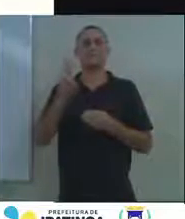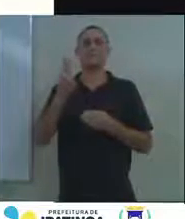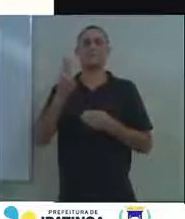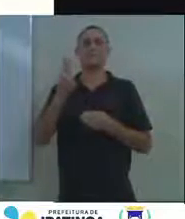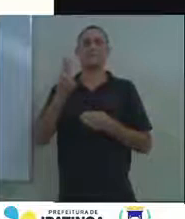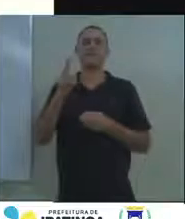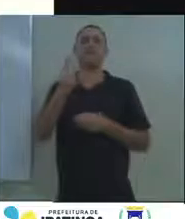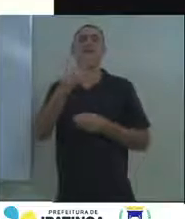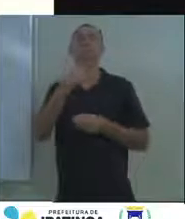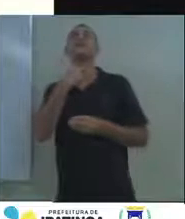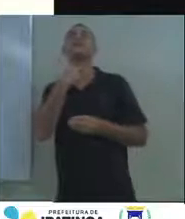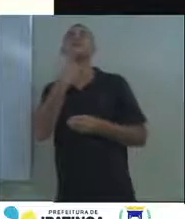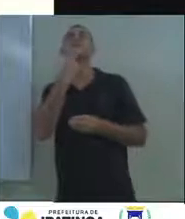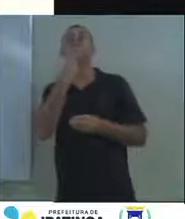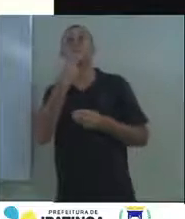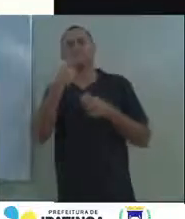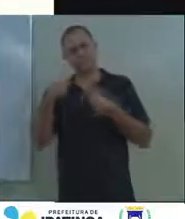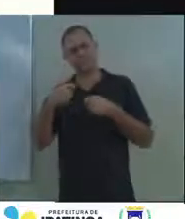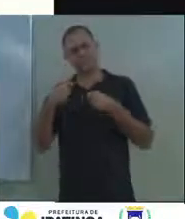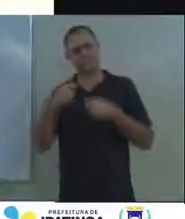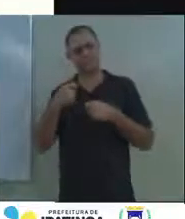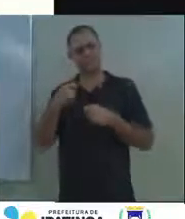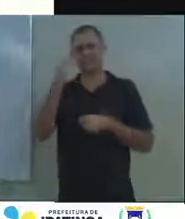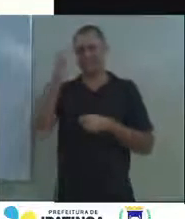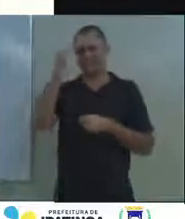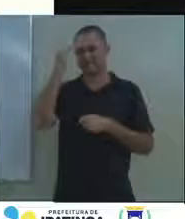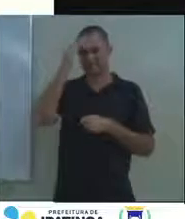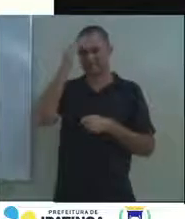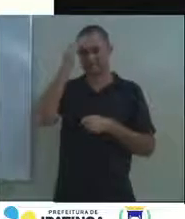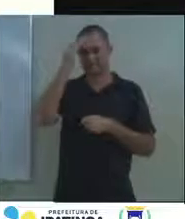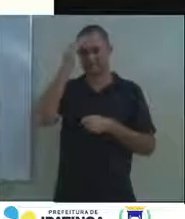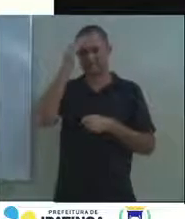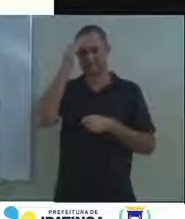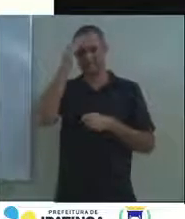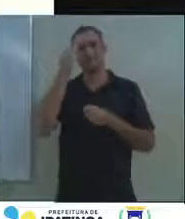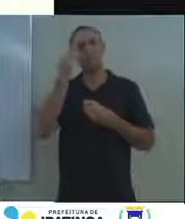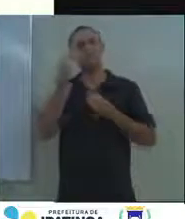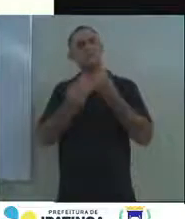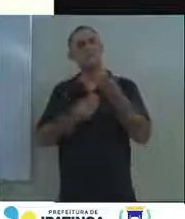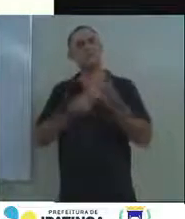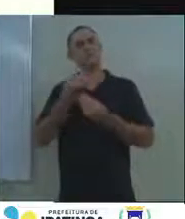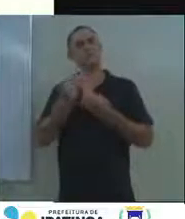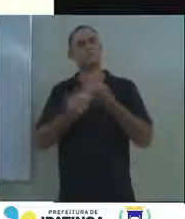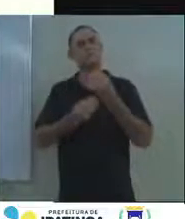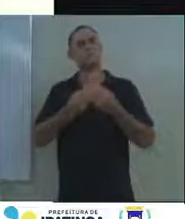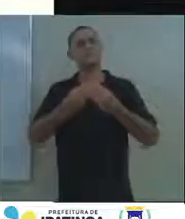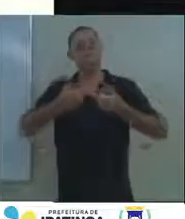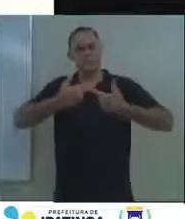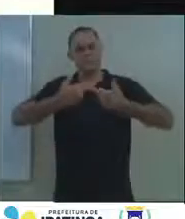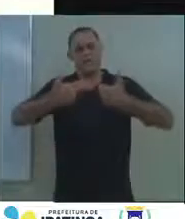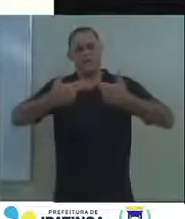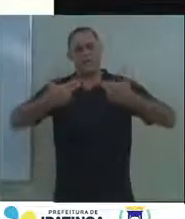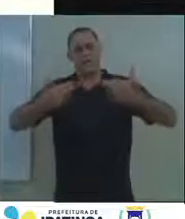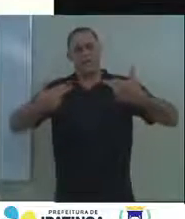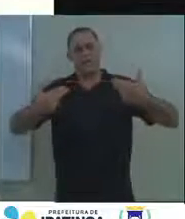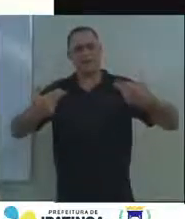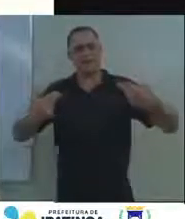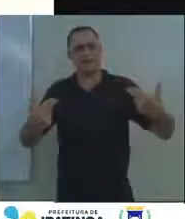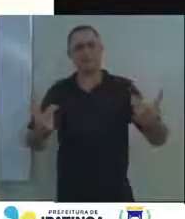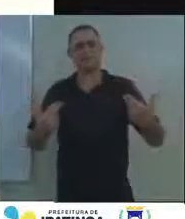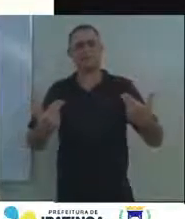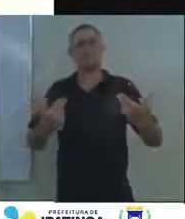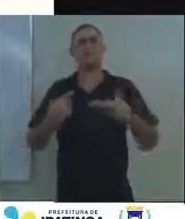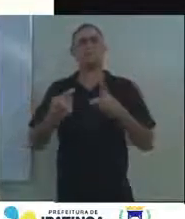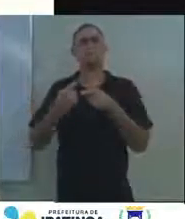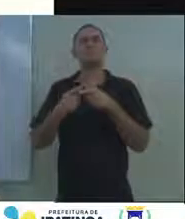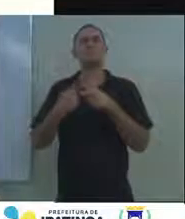preciso entender o que interfere na minha voz. Então, vários fatores atrapalham a